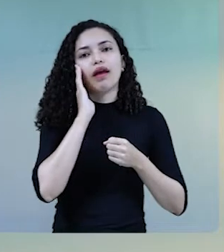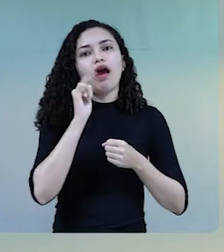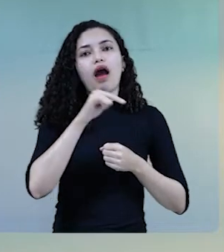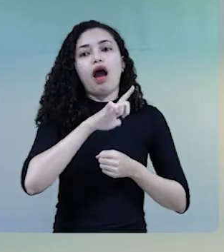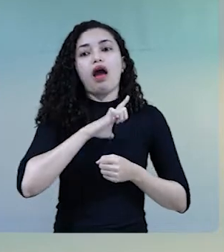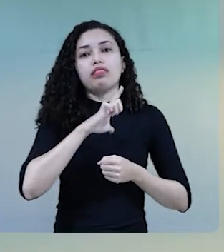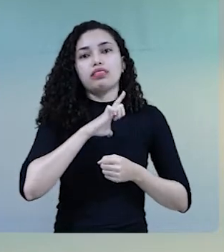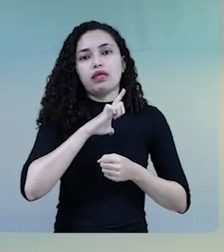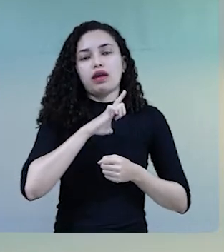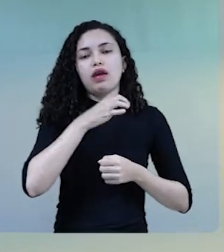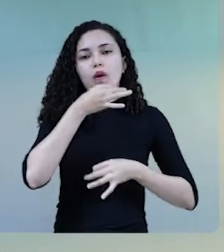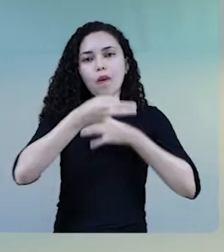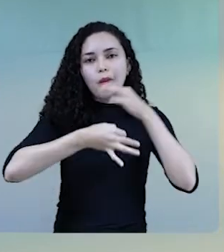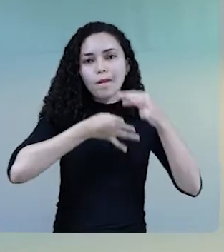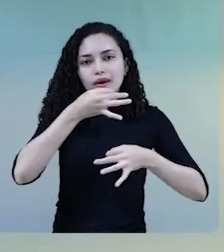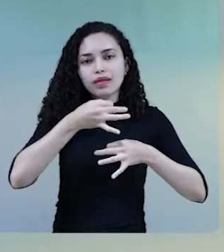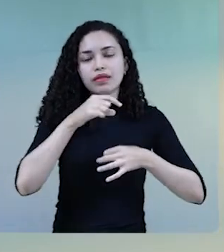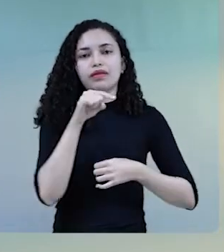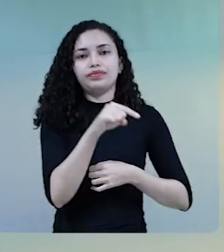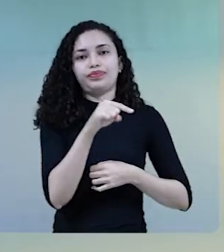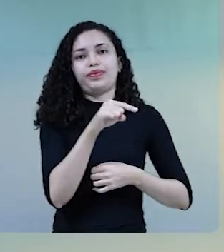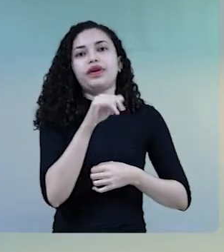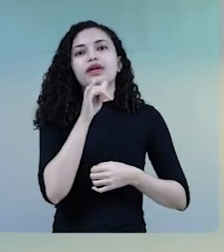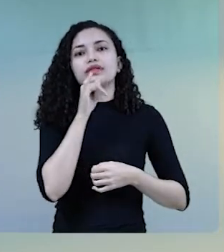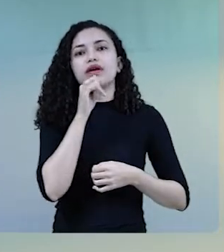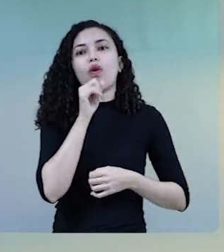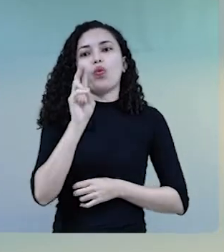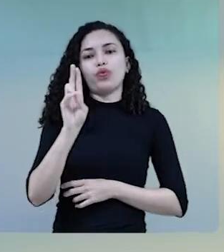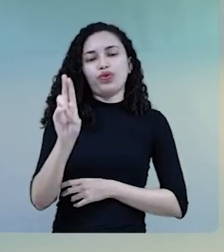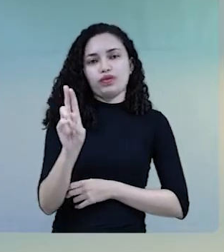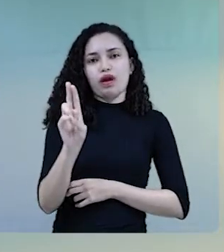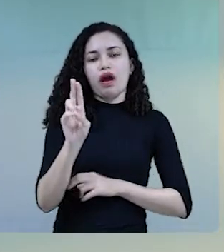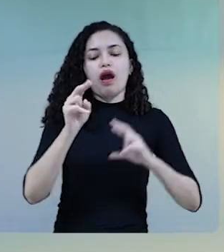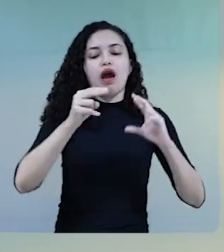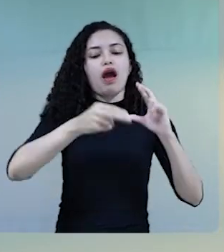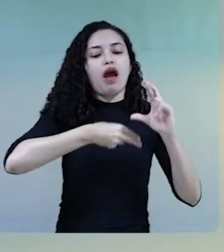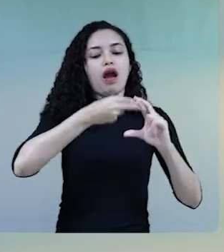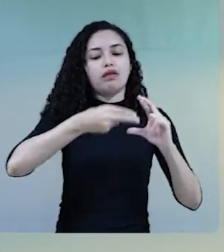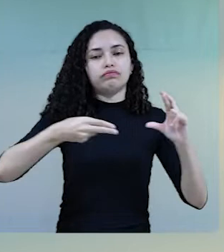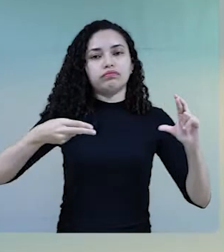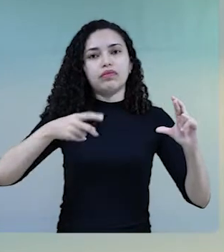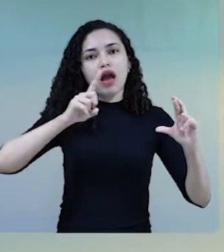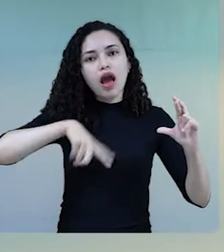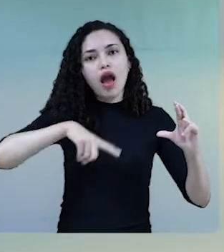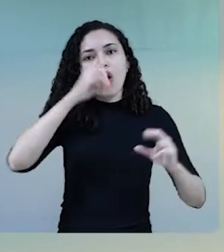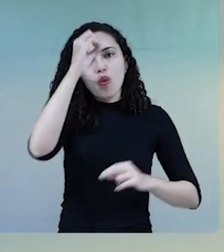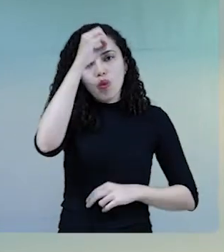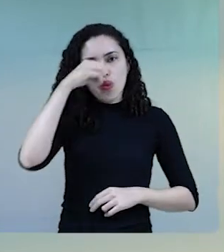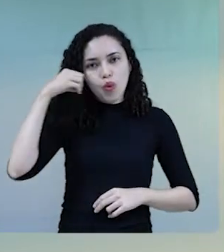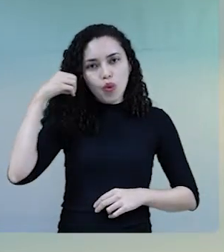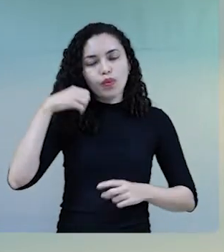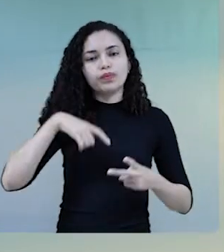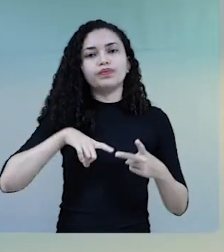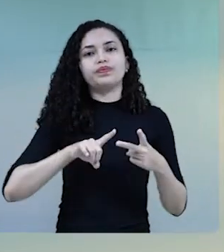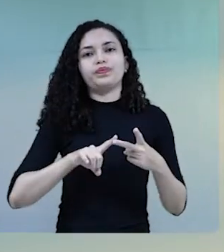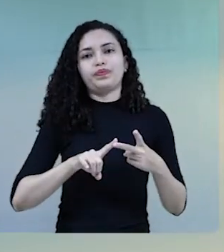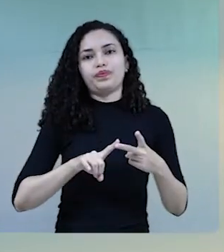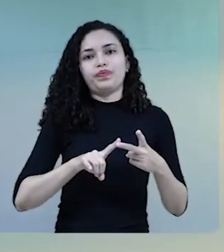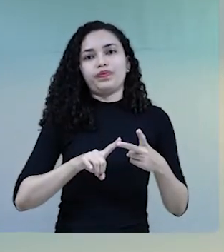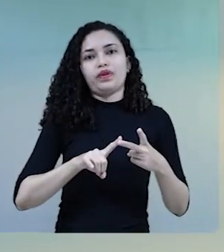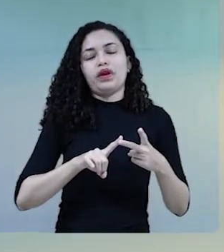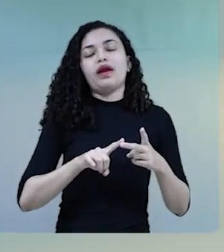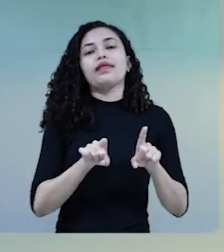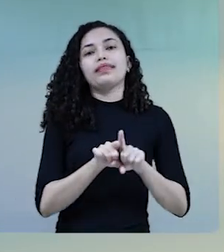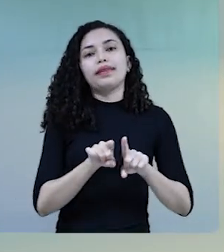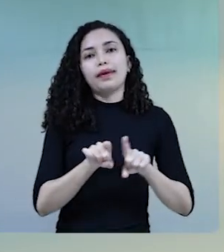unidade de resistência é o ohm, tá? A resistividade ela vai ser o metro no sistema internacional,